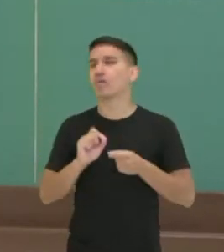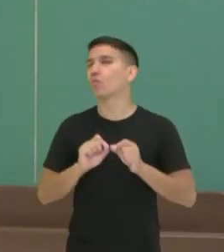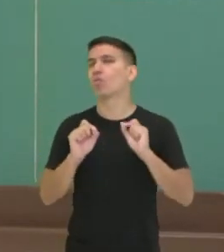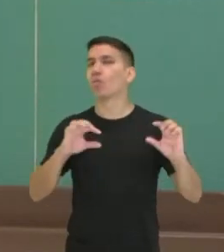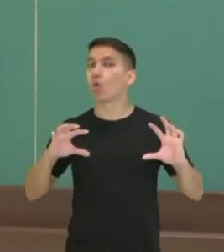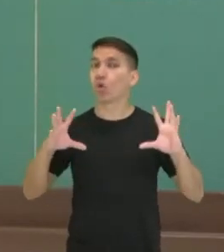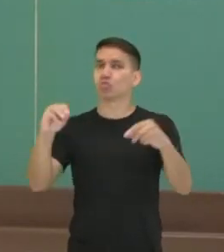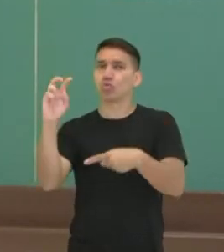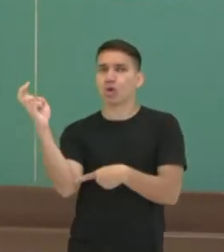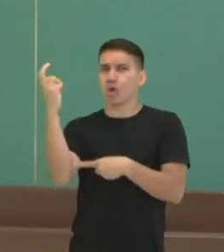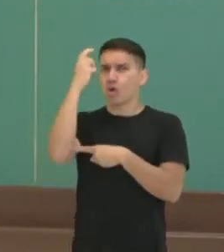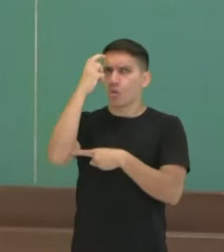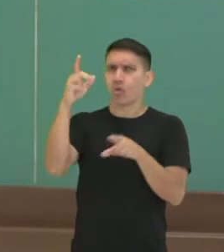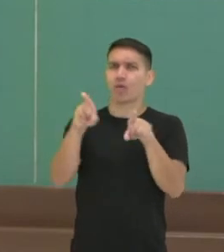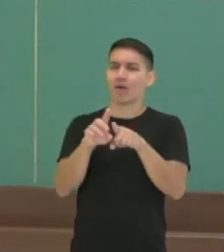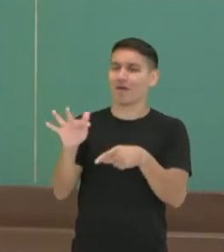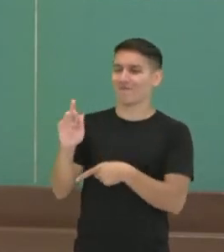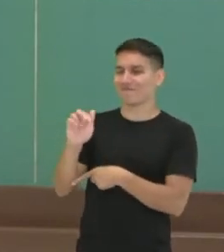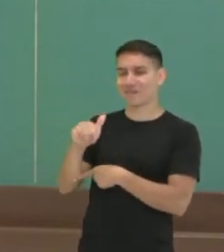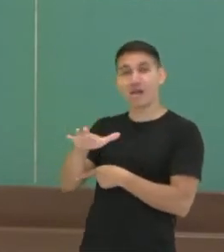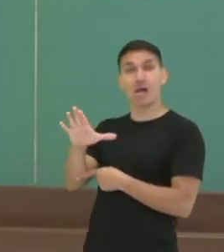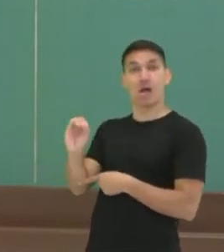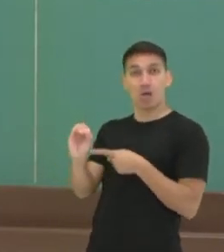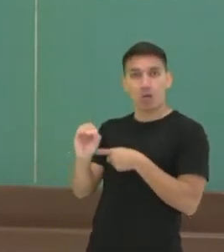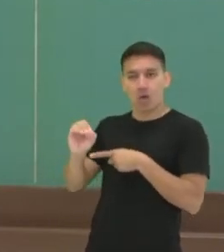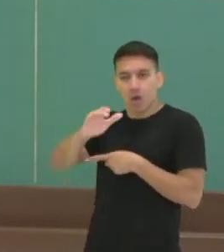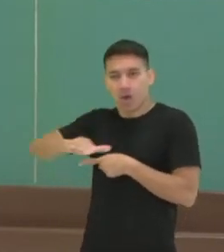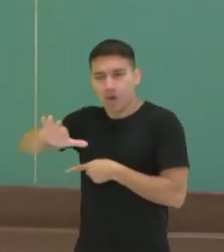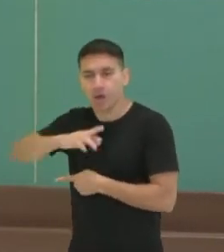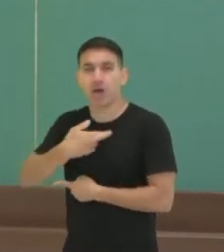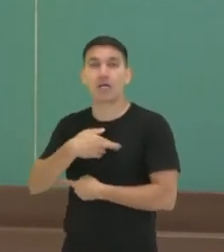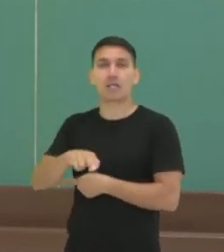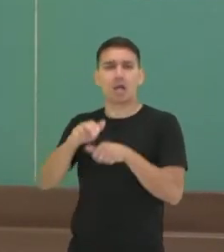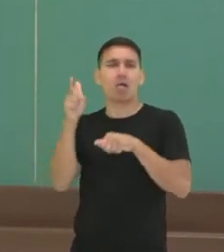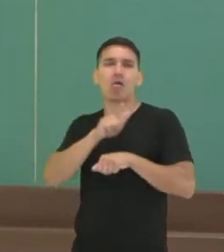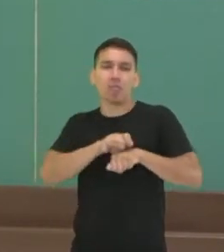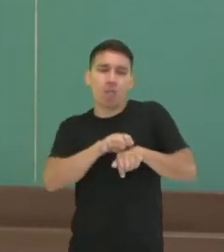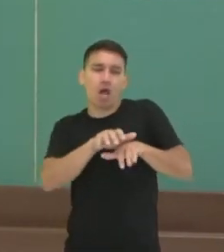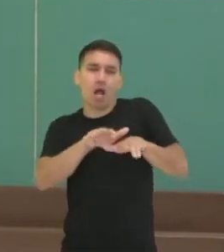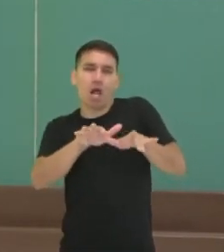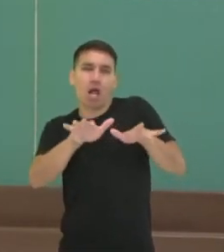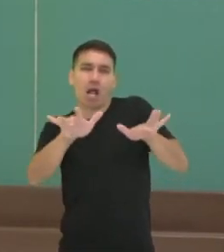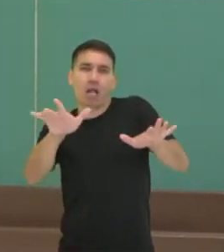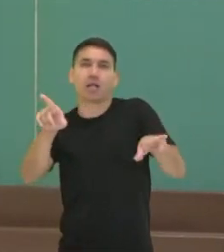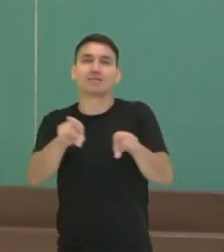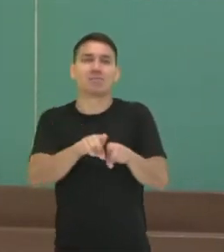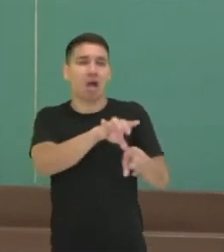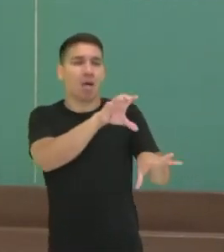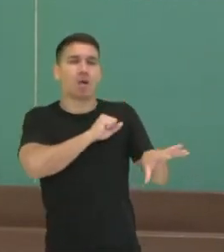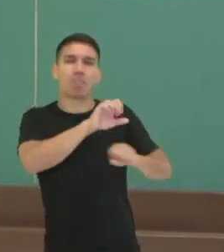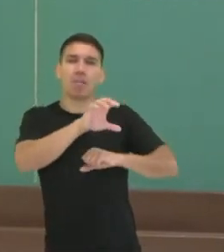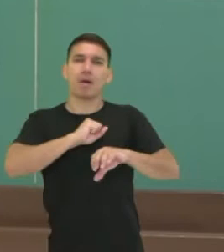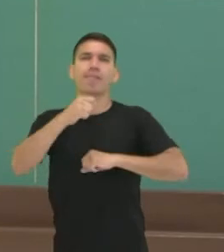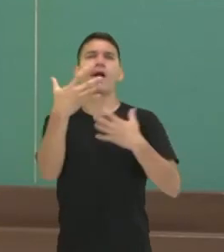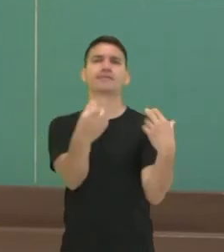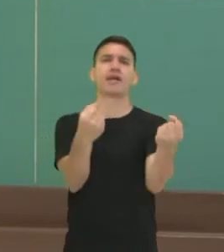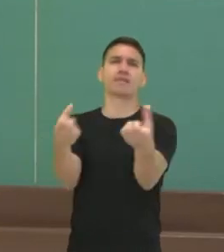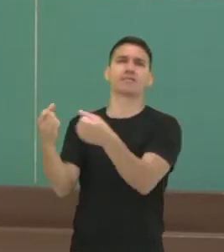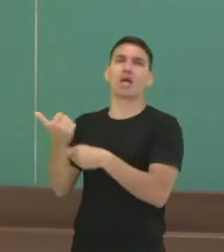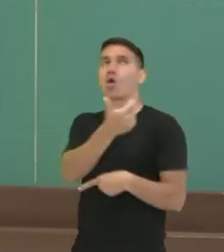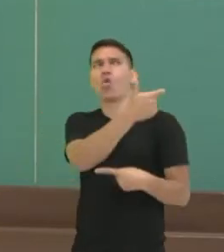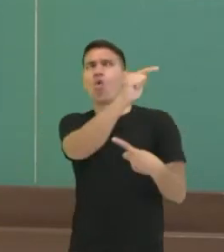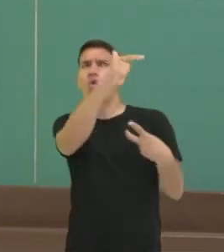a cultura franco, baseada nessa religião, ela fosse espalhada, assimilada, então as pessoas que antes tinham outras